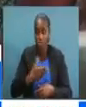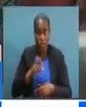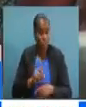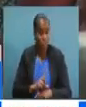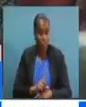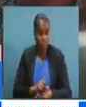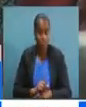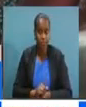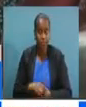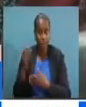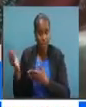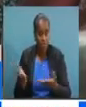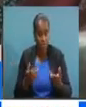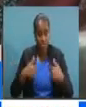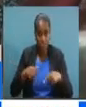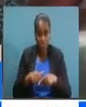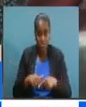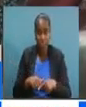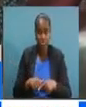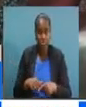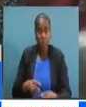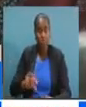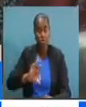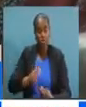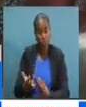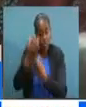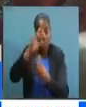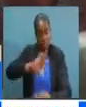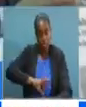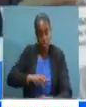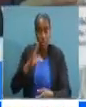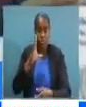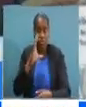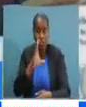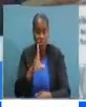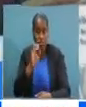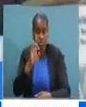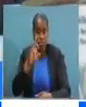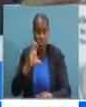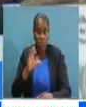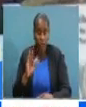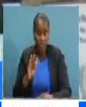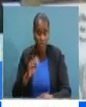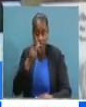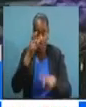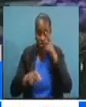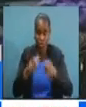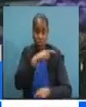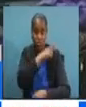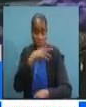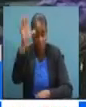Assistiram à cerimónia de doutoramento honoris causa a Jorge Carlos Fonseca, personalidades universitárias, o ministro do